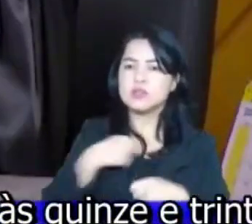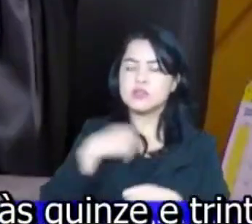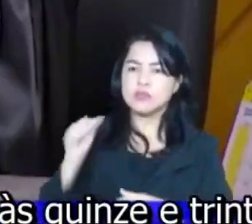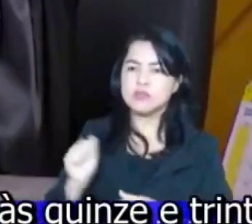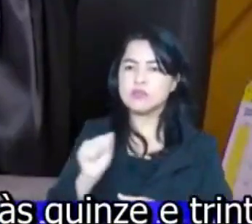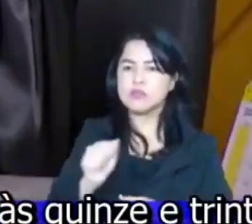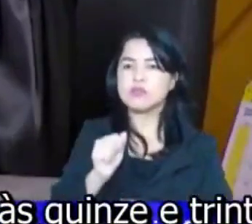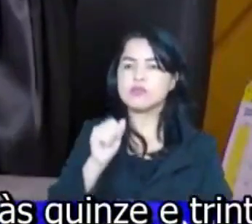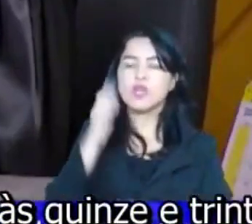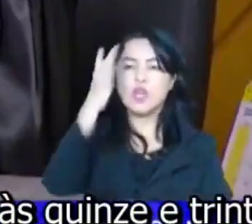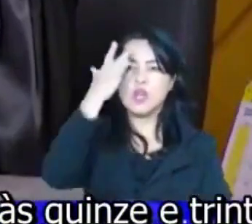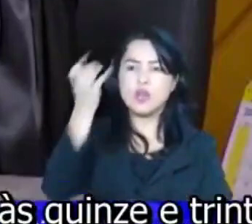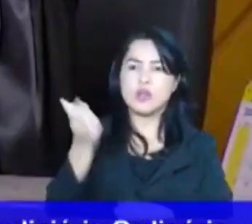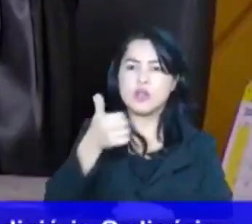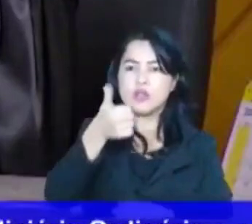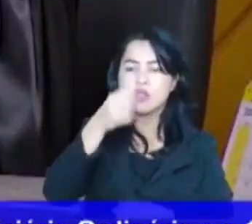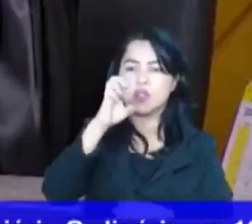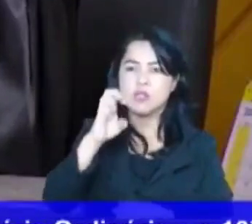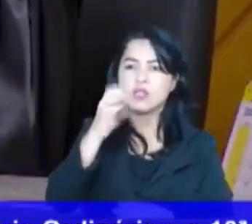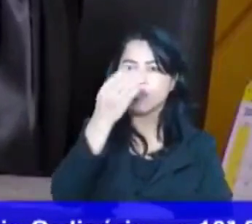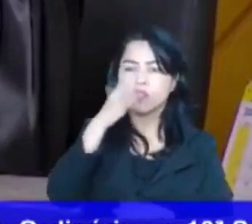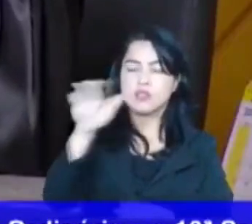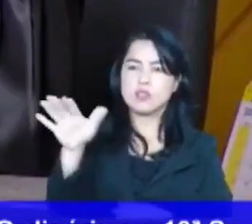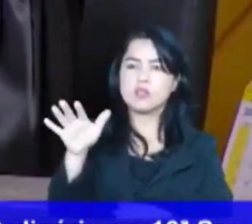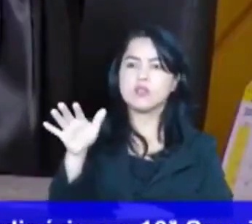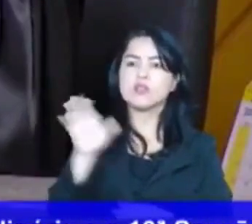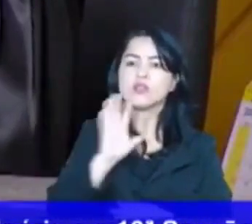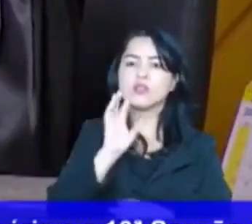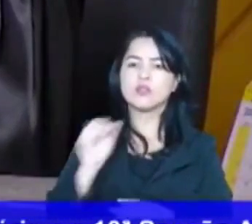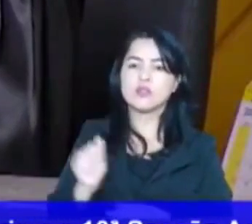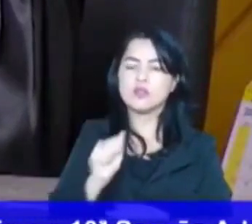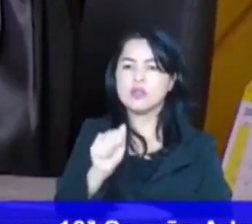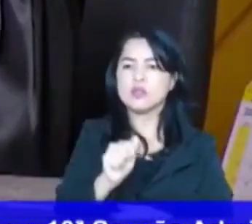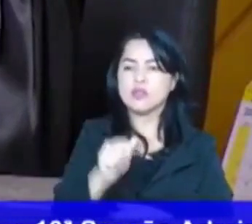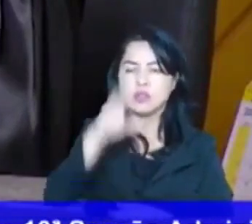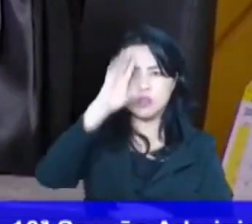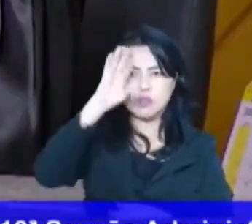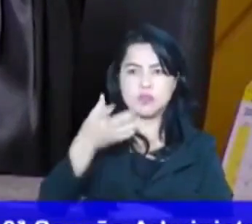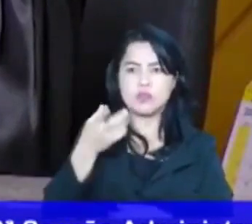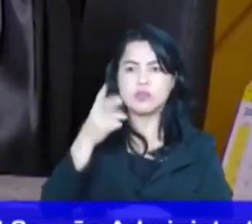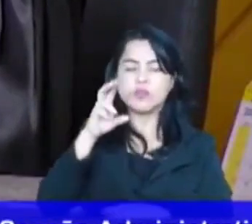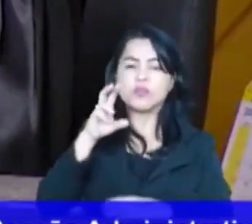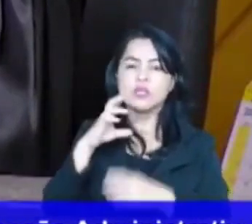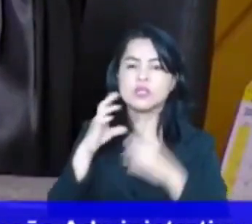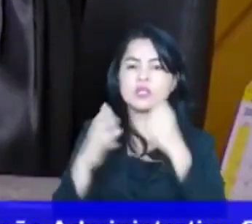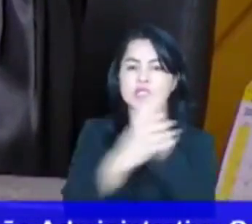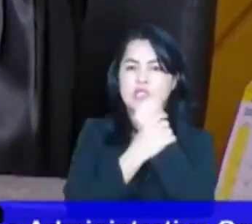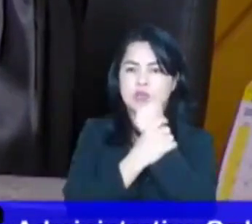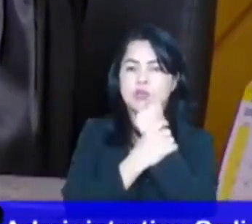TRE amanhã às 15h30 para a instalação da solução de segurança, o Cisco,